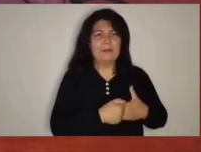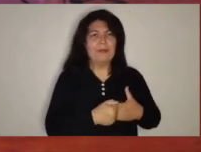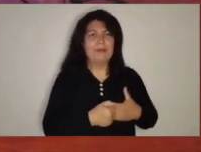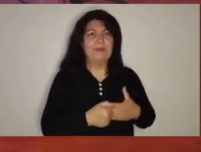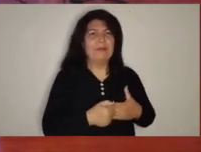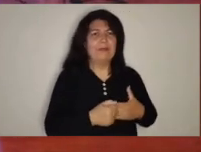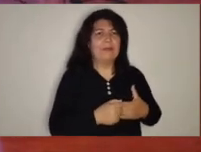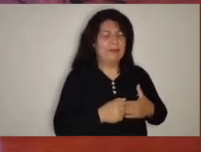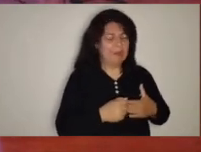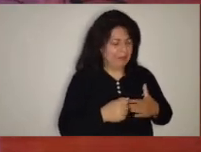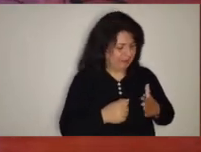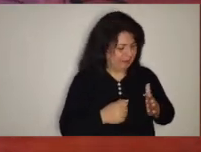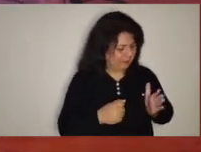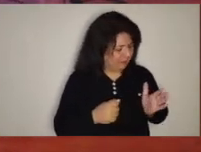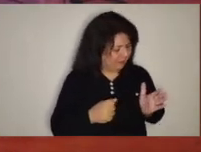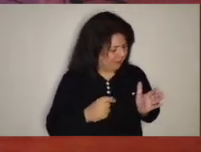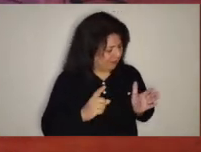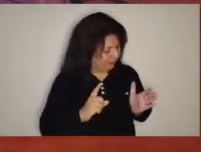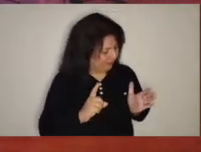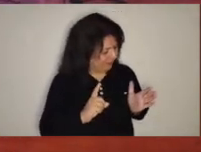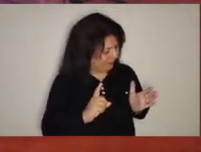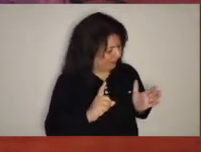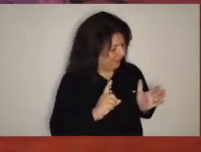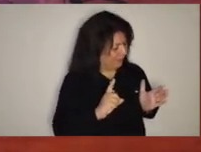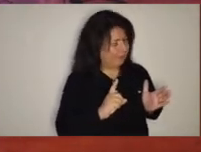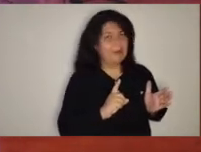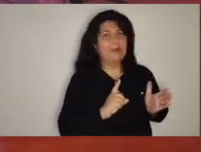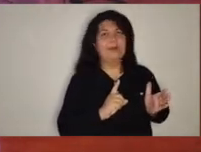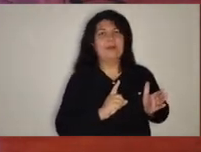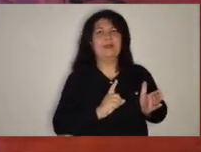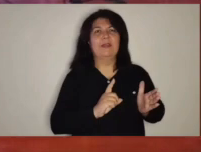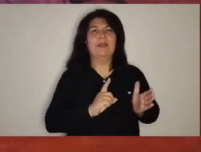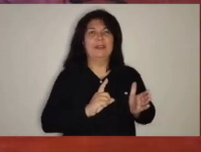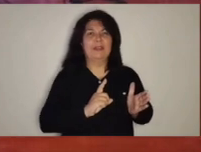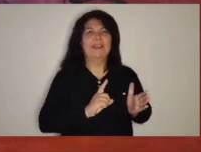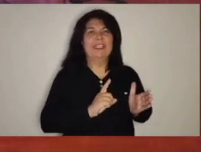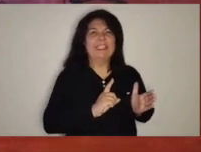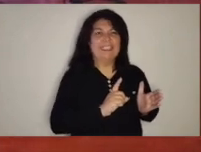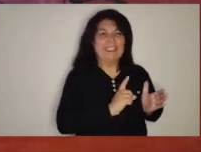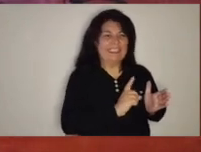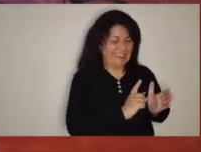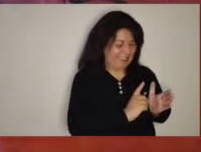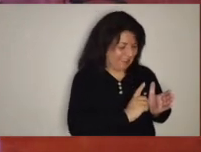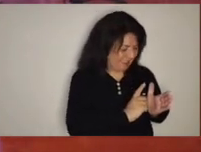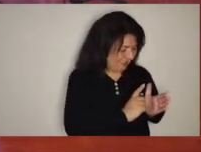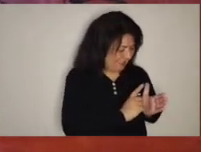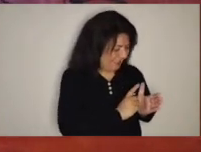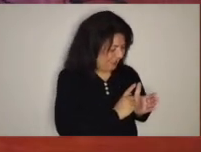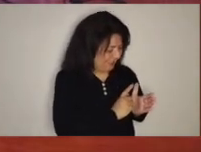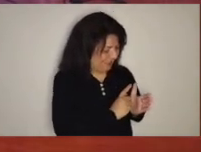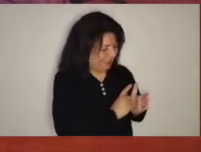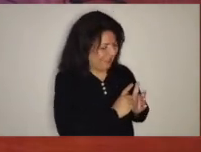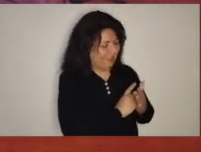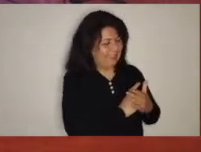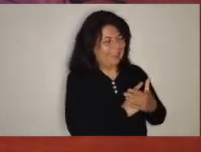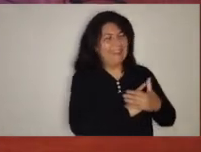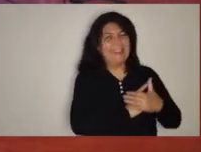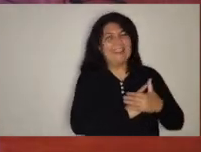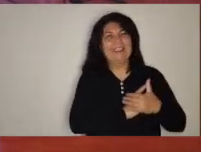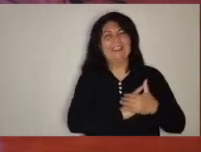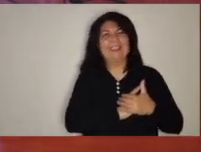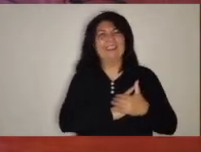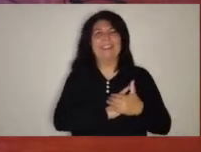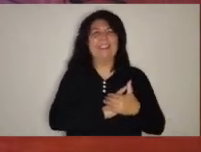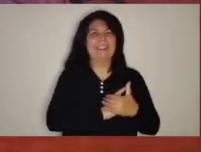É só bater que eu vou abrir